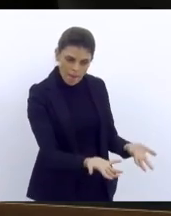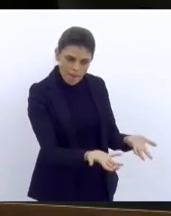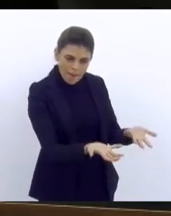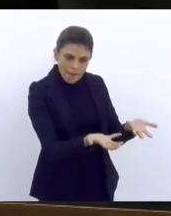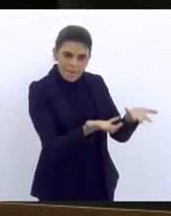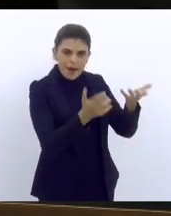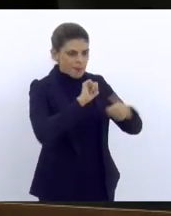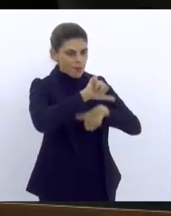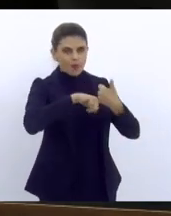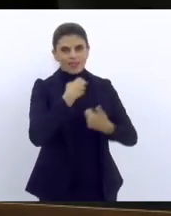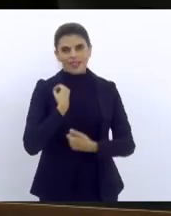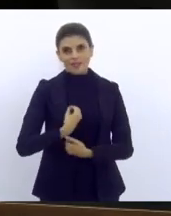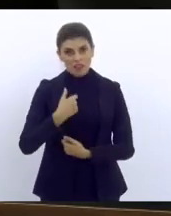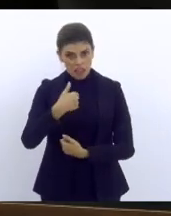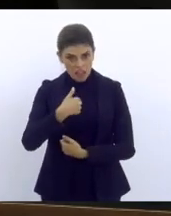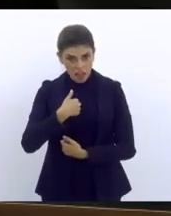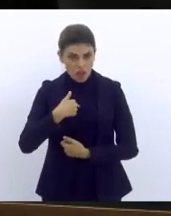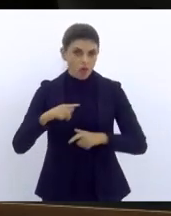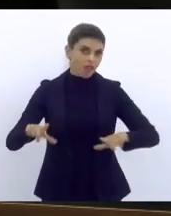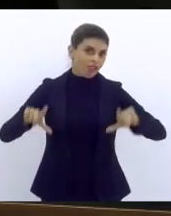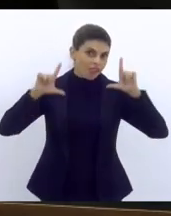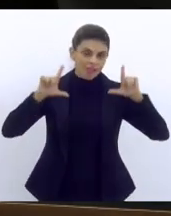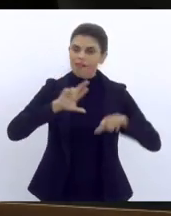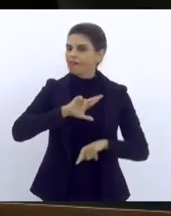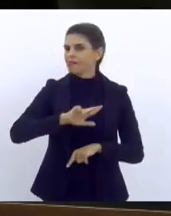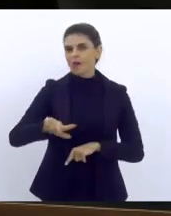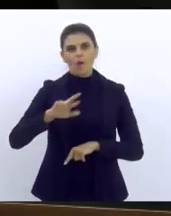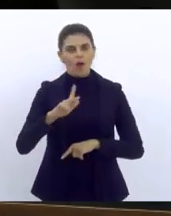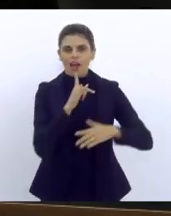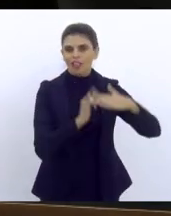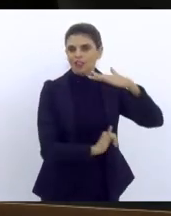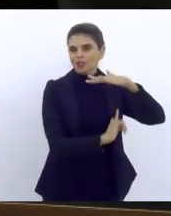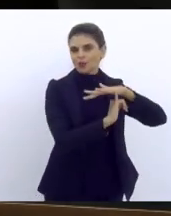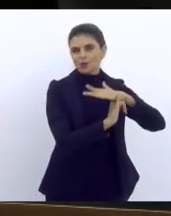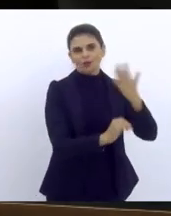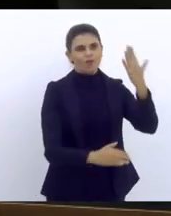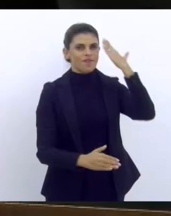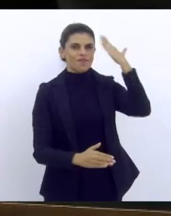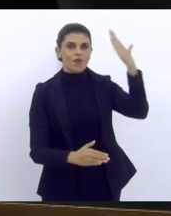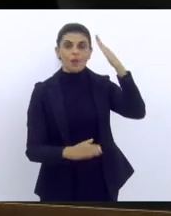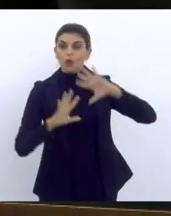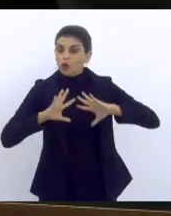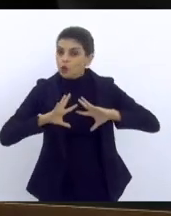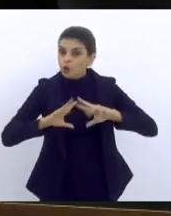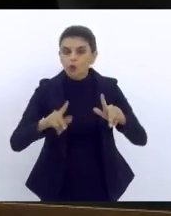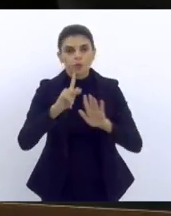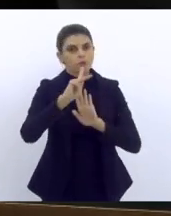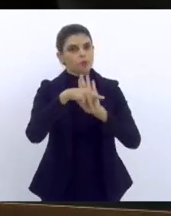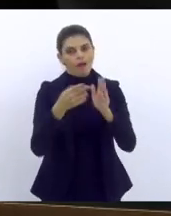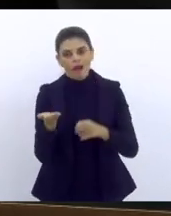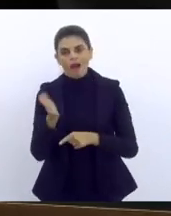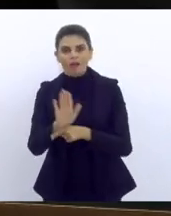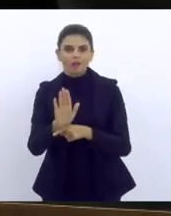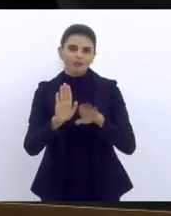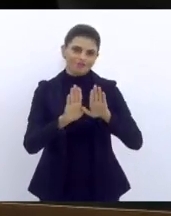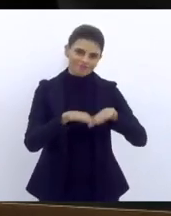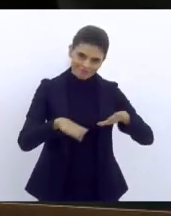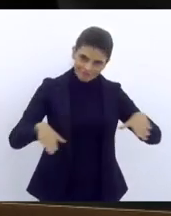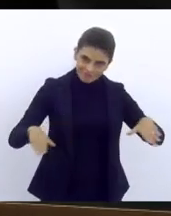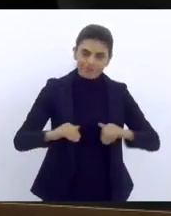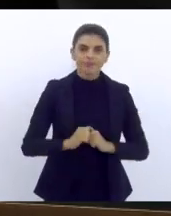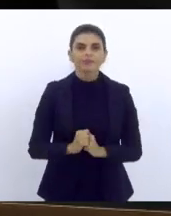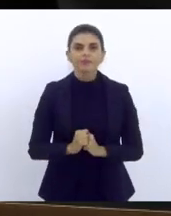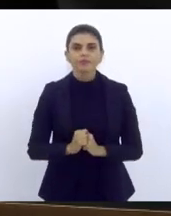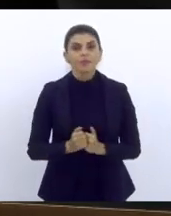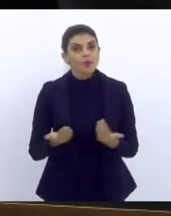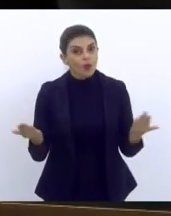mim, essa medalha não é minha, não é do Faixa Preta, de todos os projetos que trabalho ajudando crianças. Né?